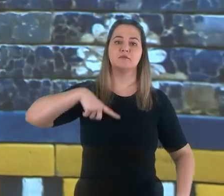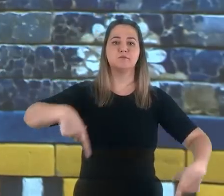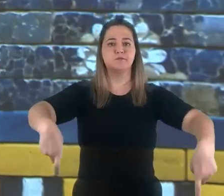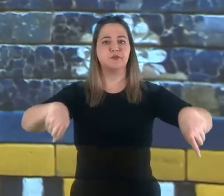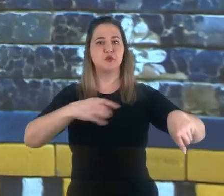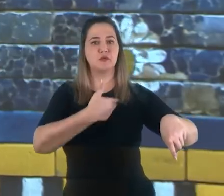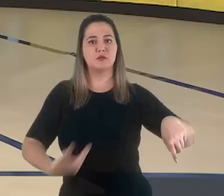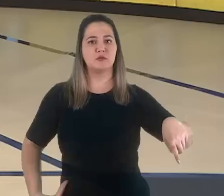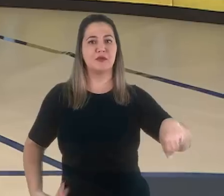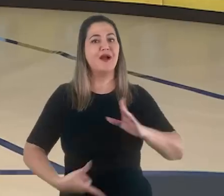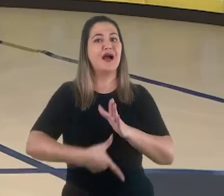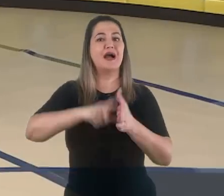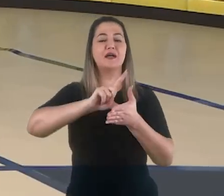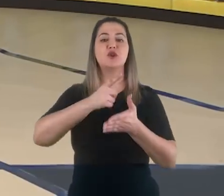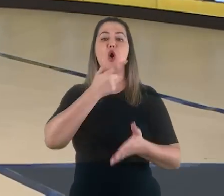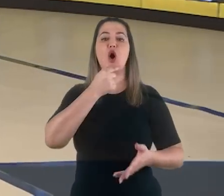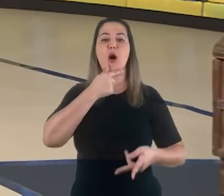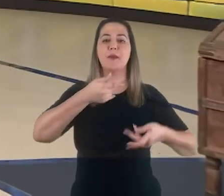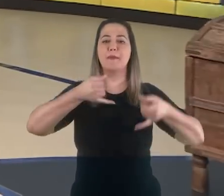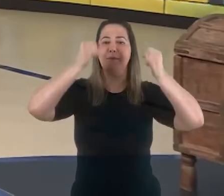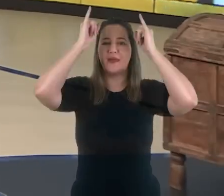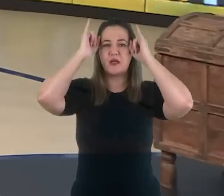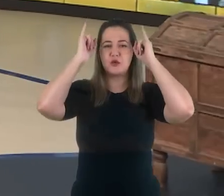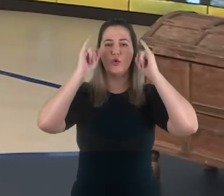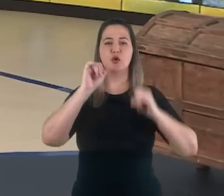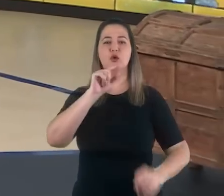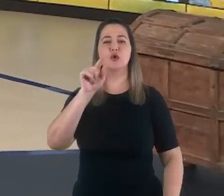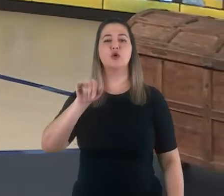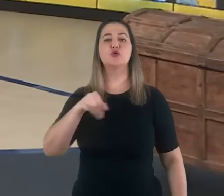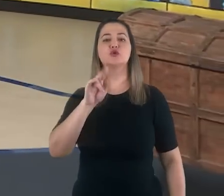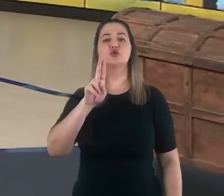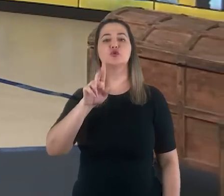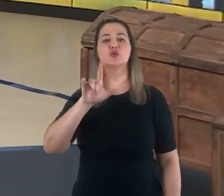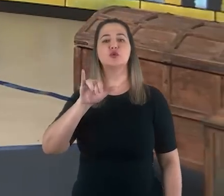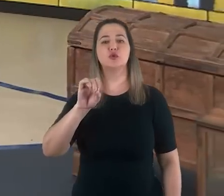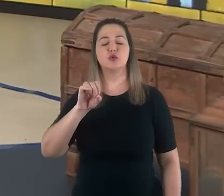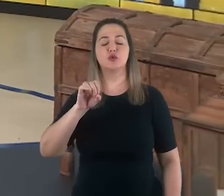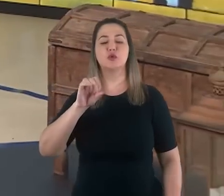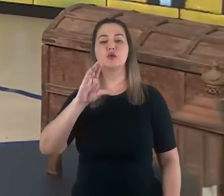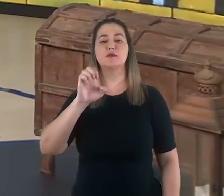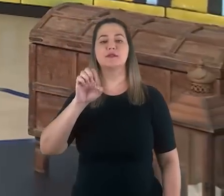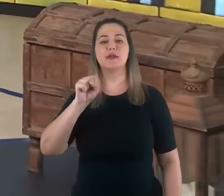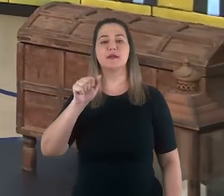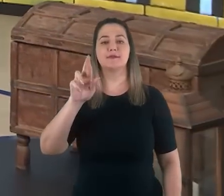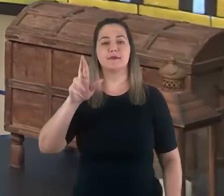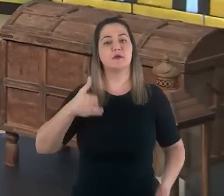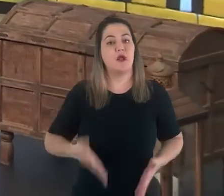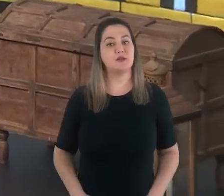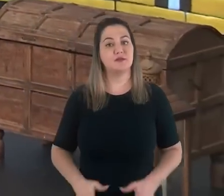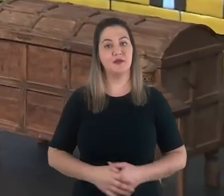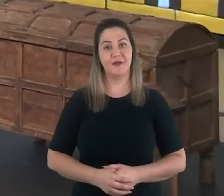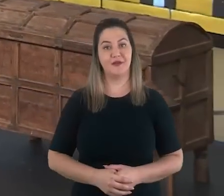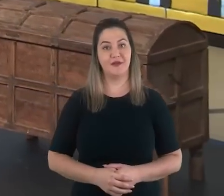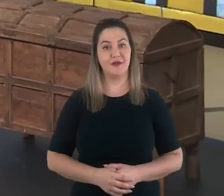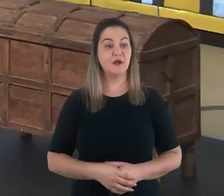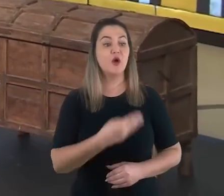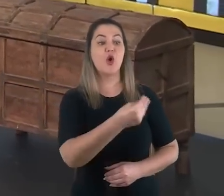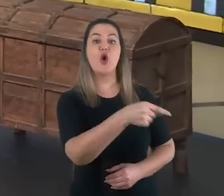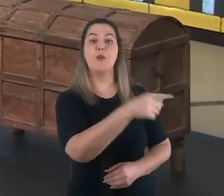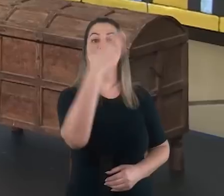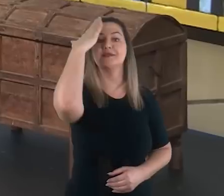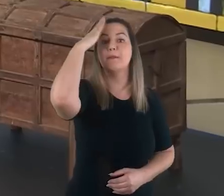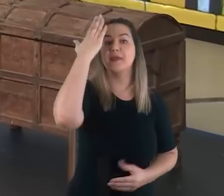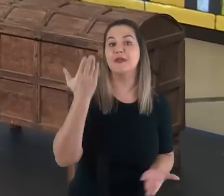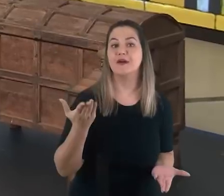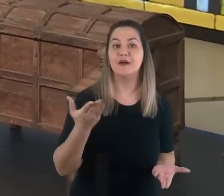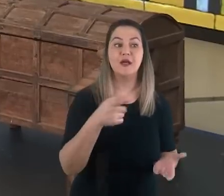César. Com isto em mente, eu posso dizer que Daniel é um livro de profecia. Aliás, sem